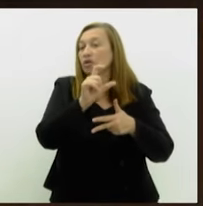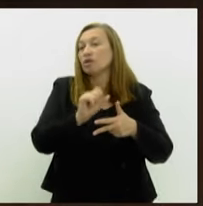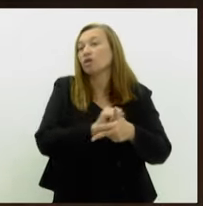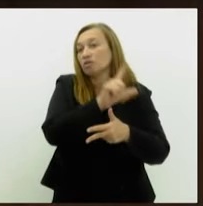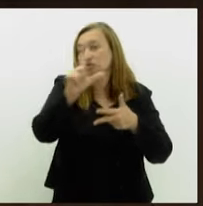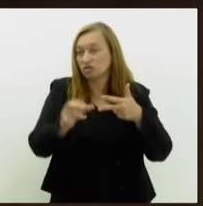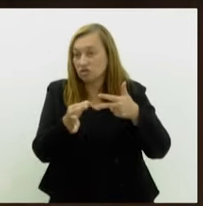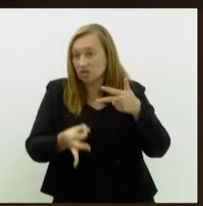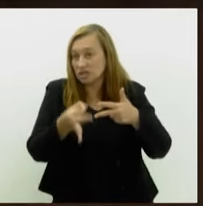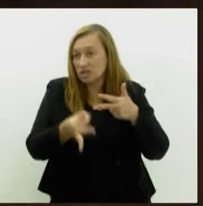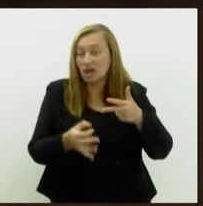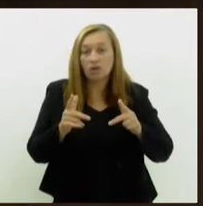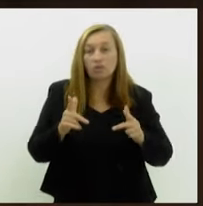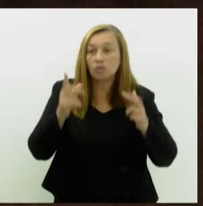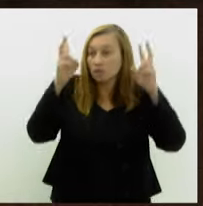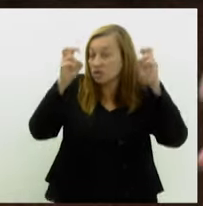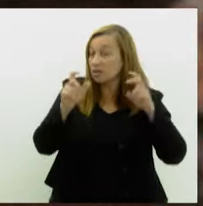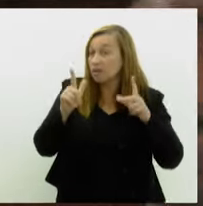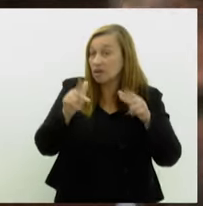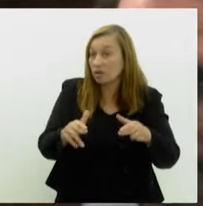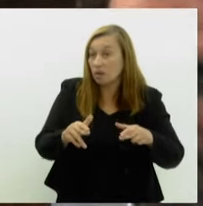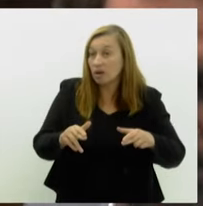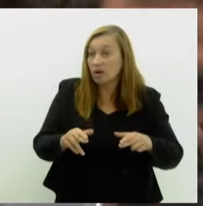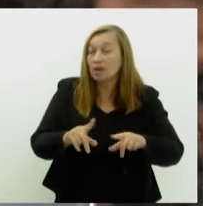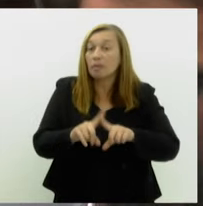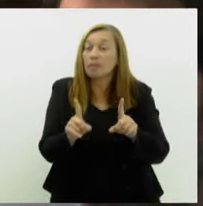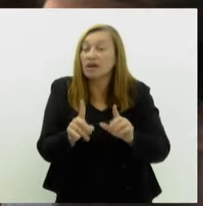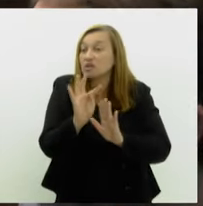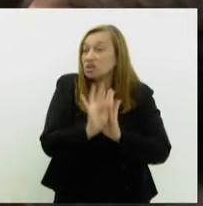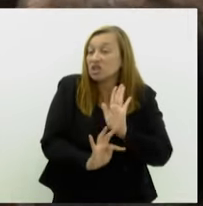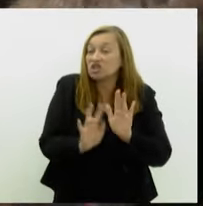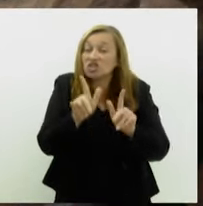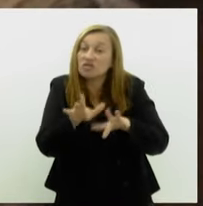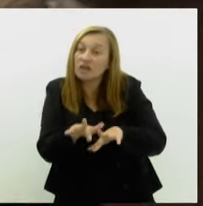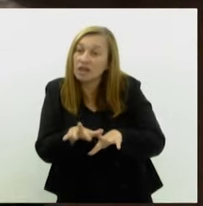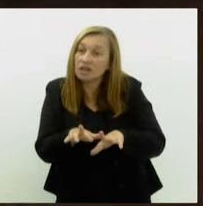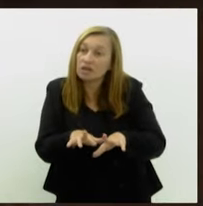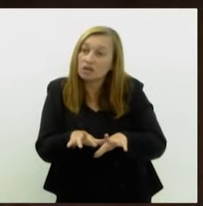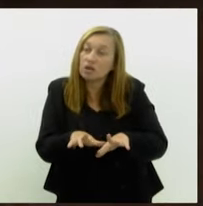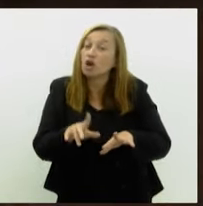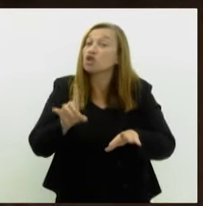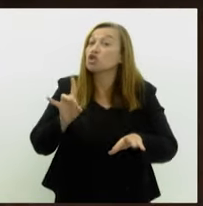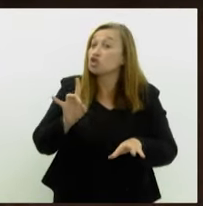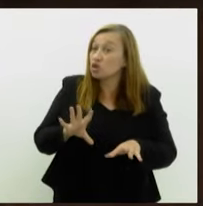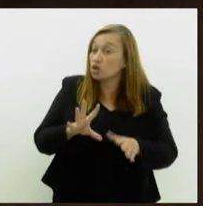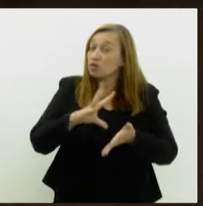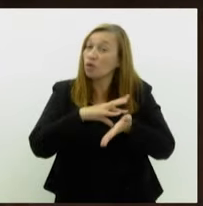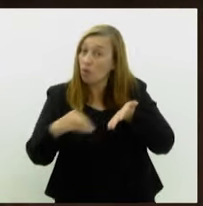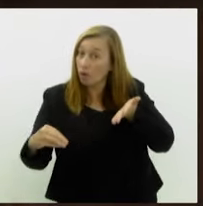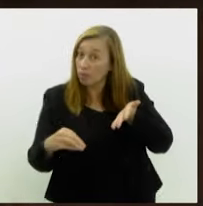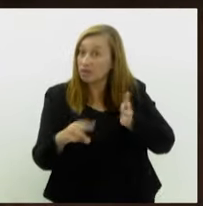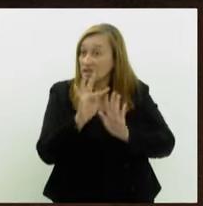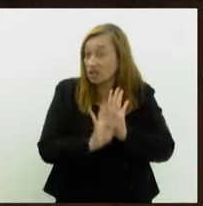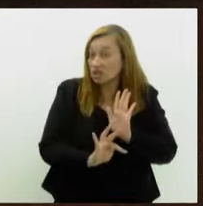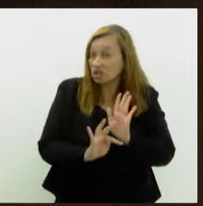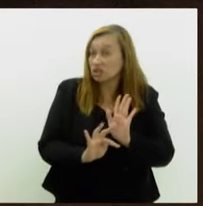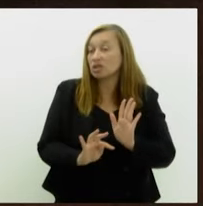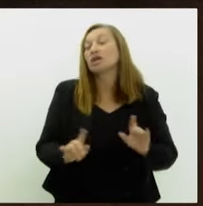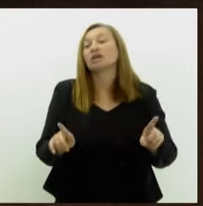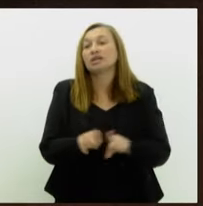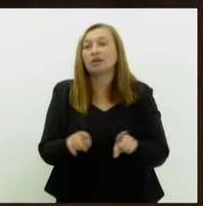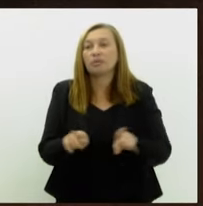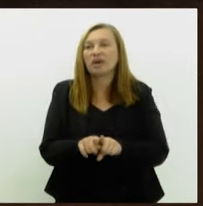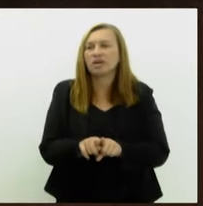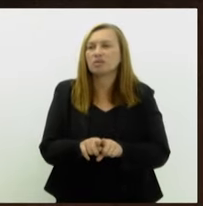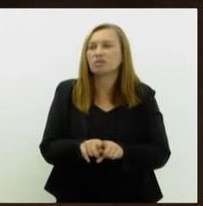tema e as minutas serem com textos diferentes, e serão, a não ser que sejam plágios. Além disso, além de não haver